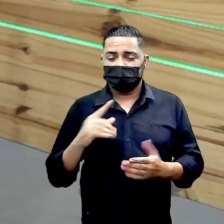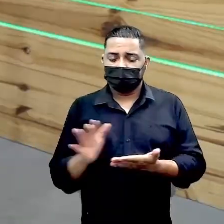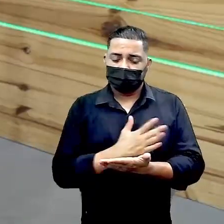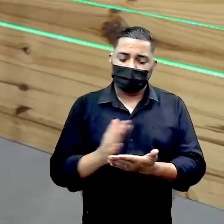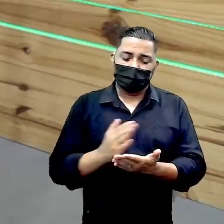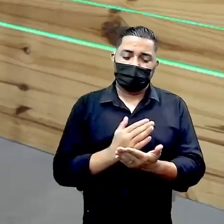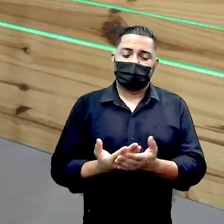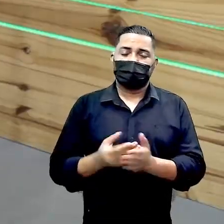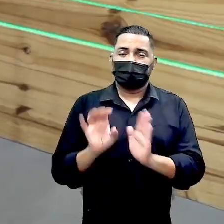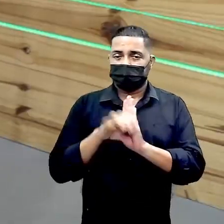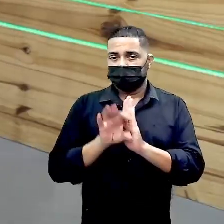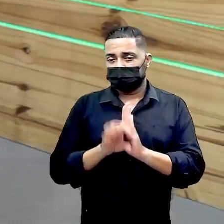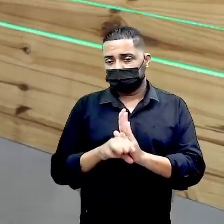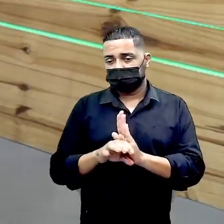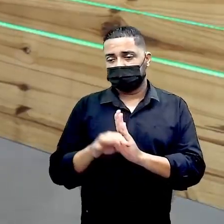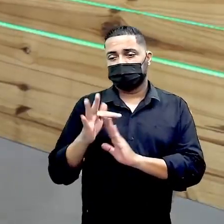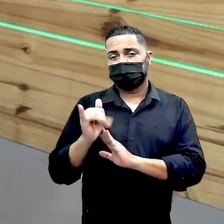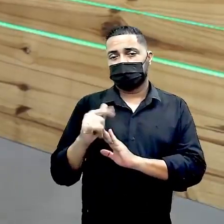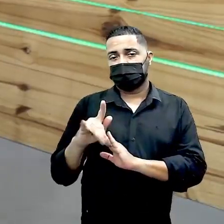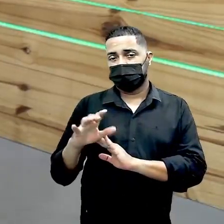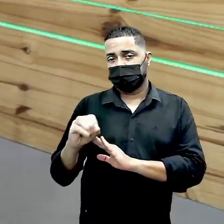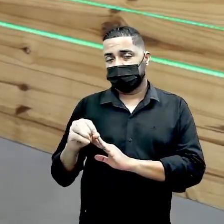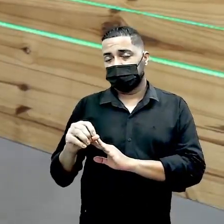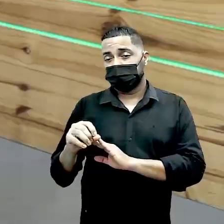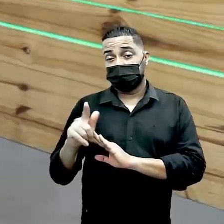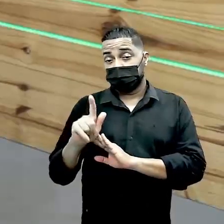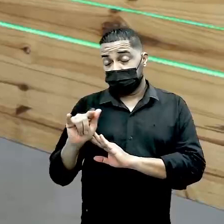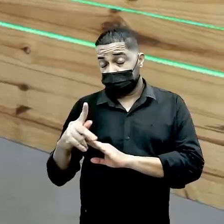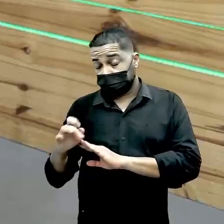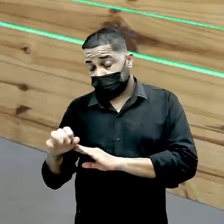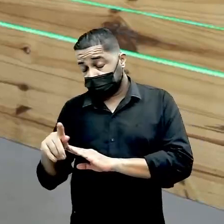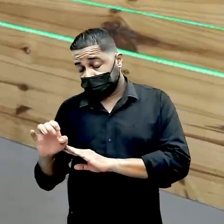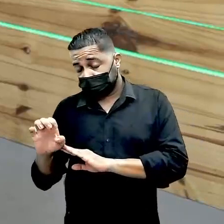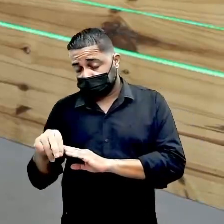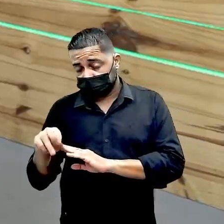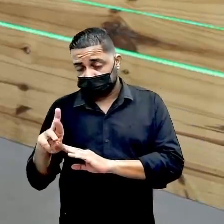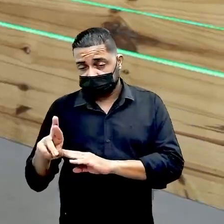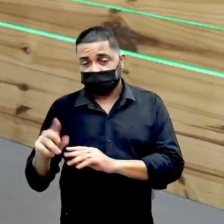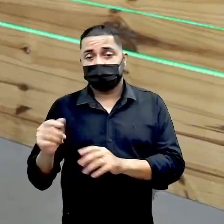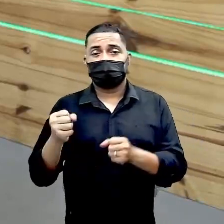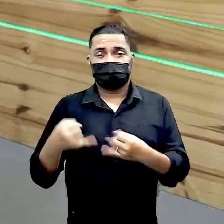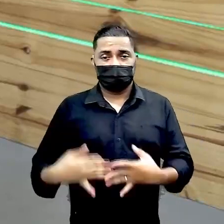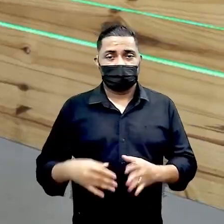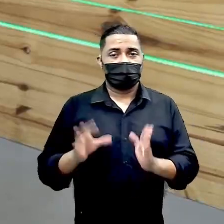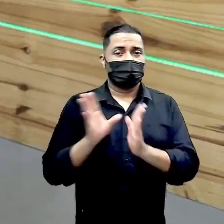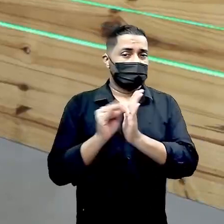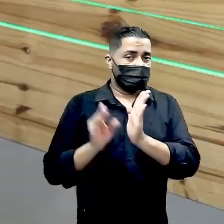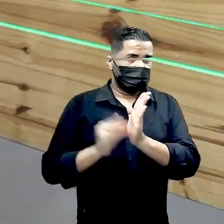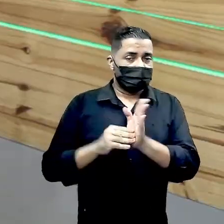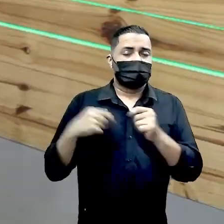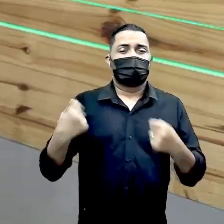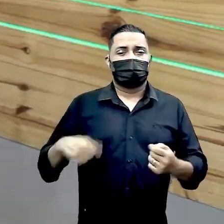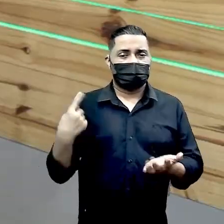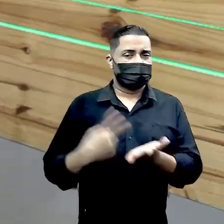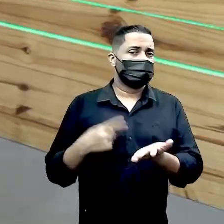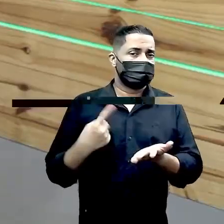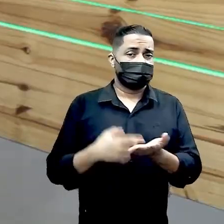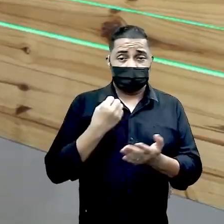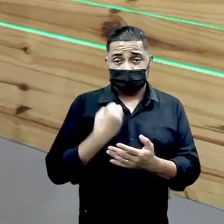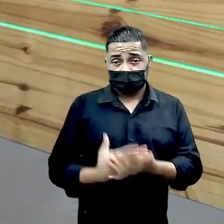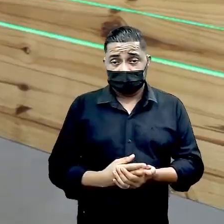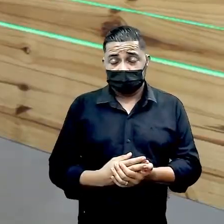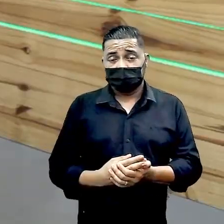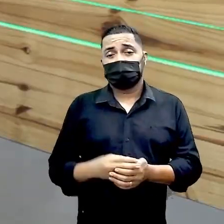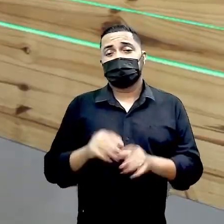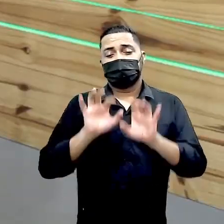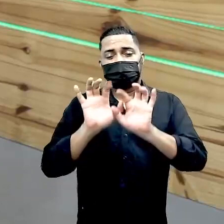o Fagner for explicar em código, precisa ser bem determinado e bem escrito na